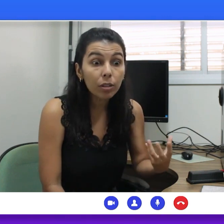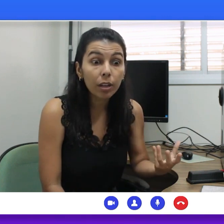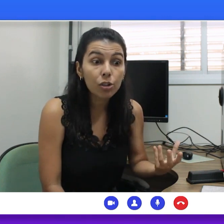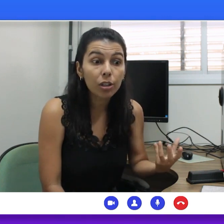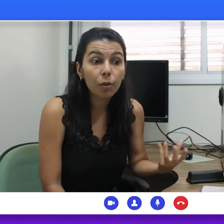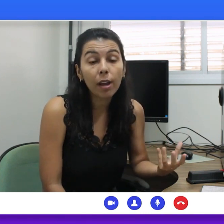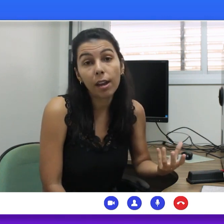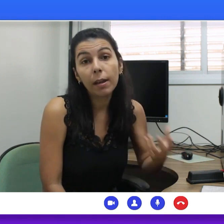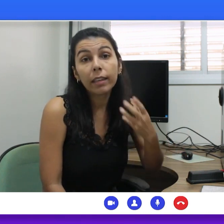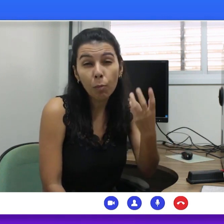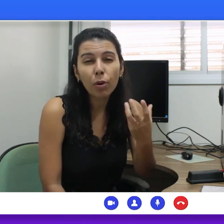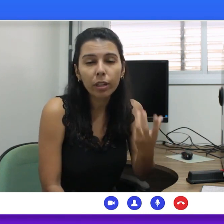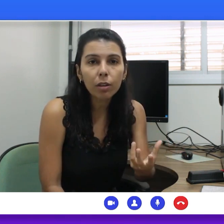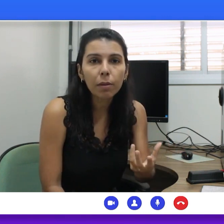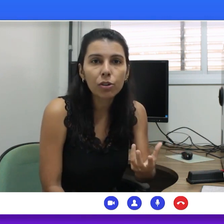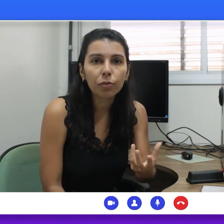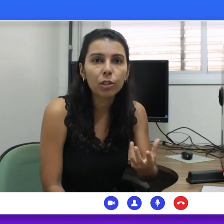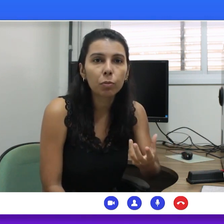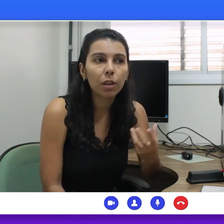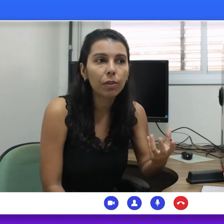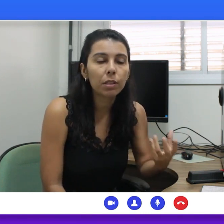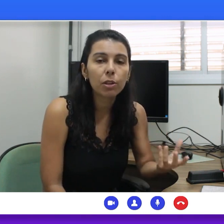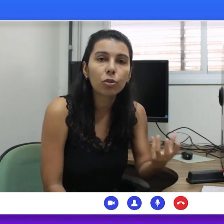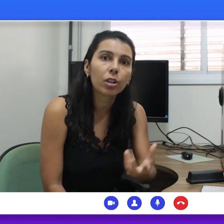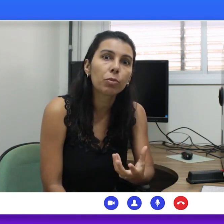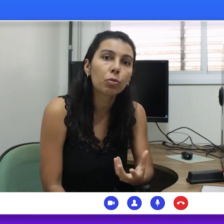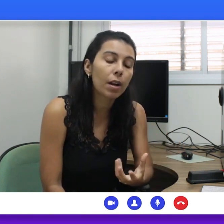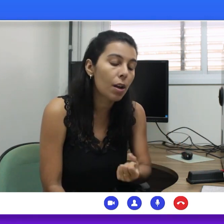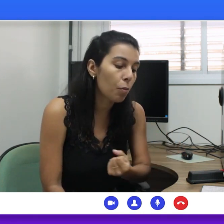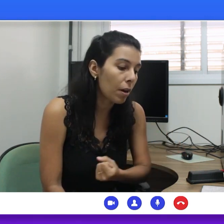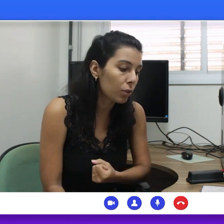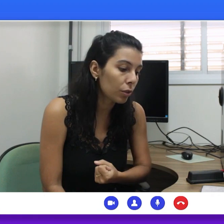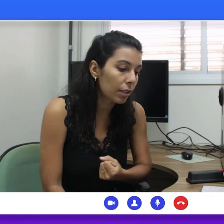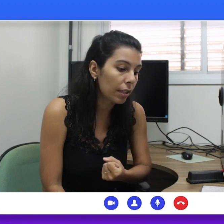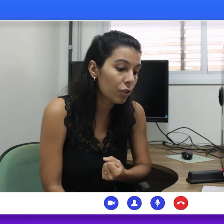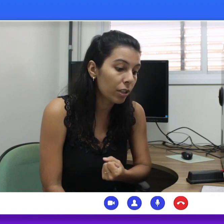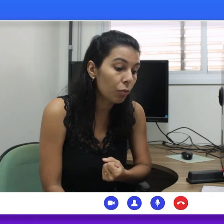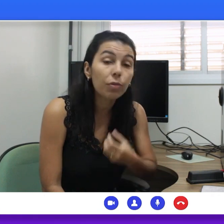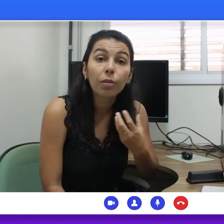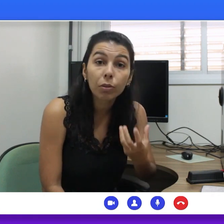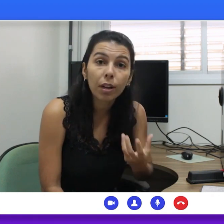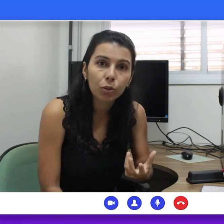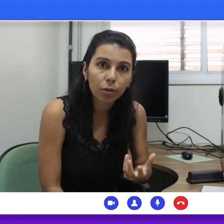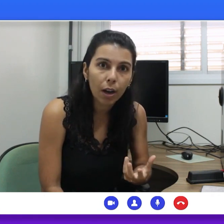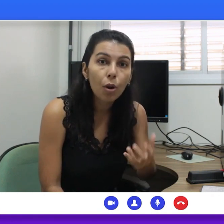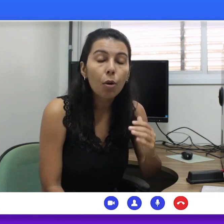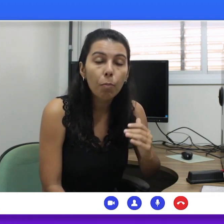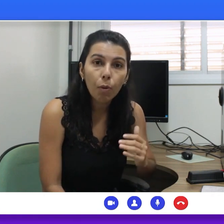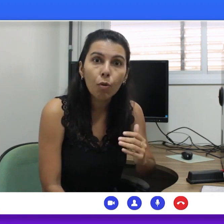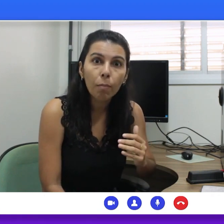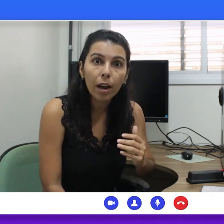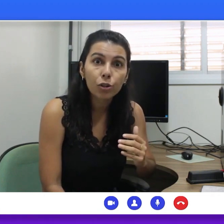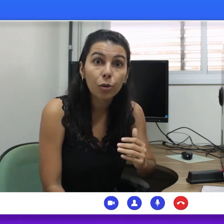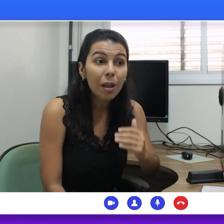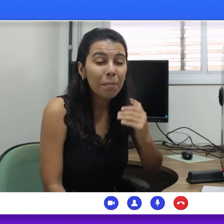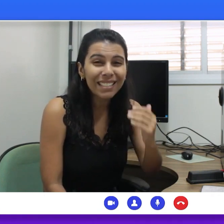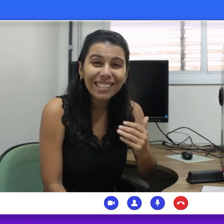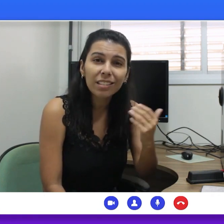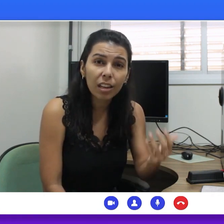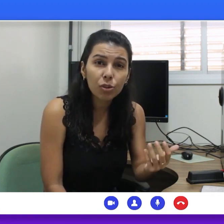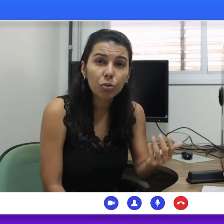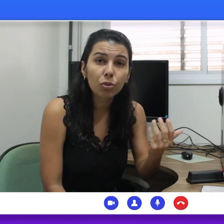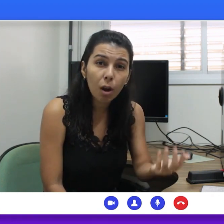a outra questão que é um pouquinho mais difícil, porque infelizmente nós temos uma sociedade que tem um nível educacional um pouco baixo,